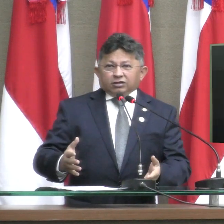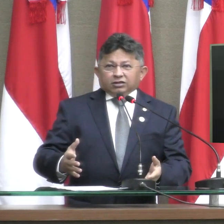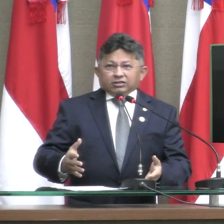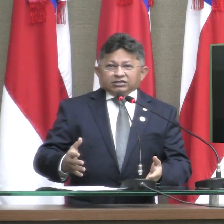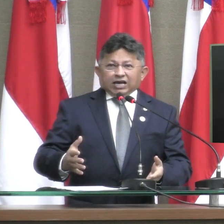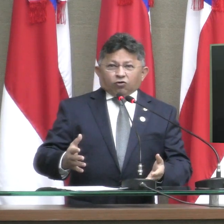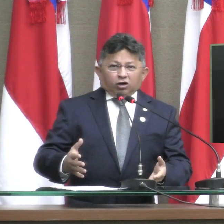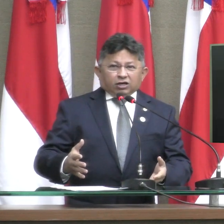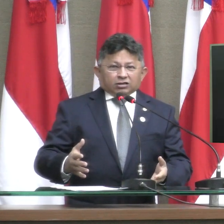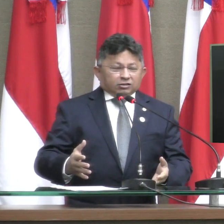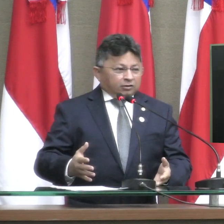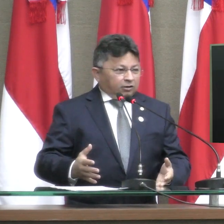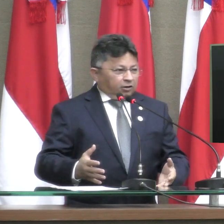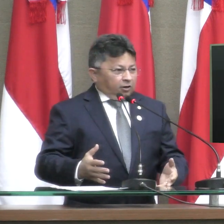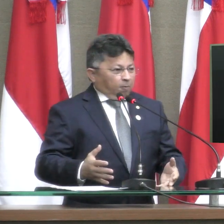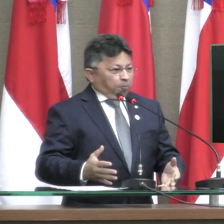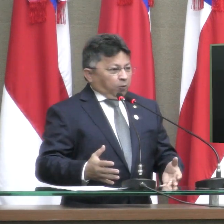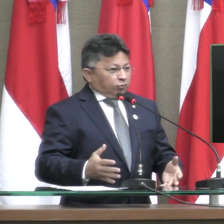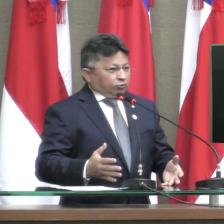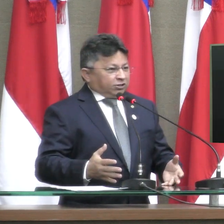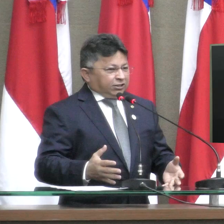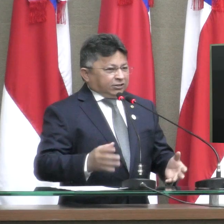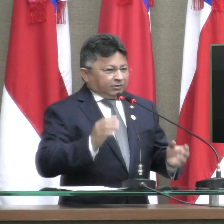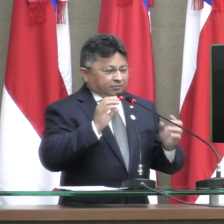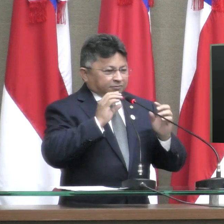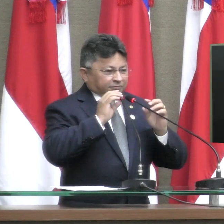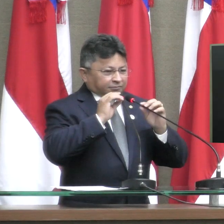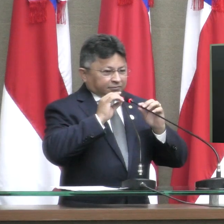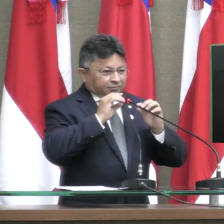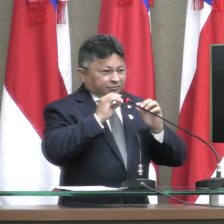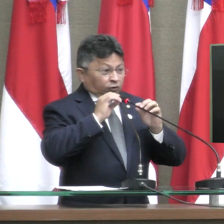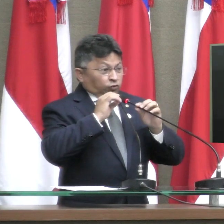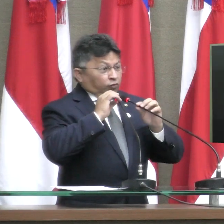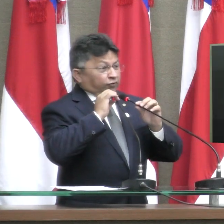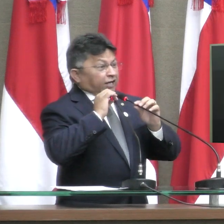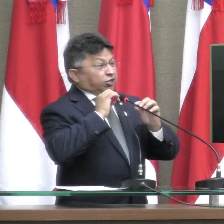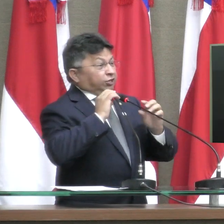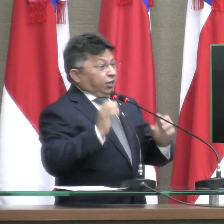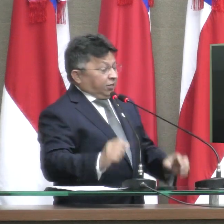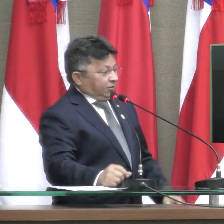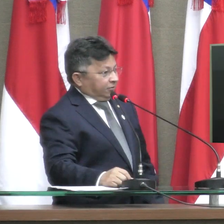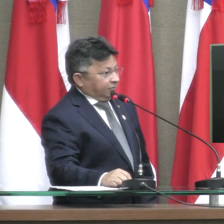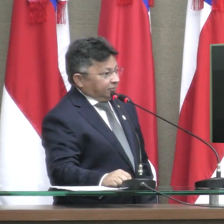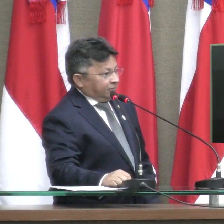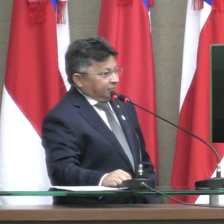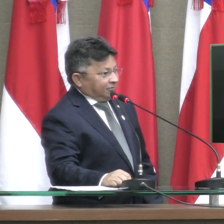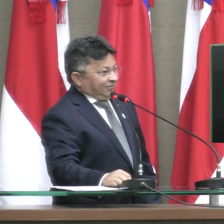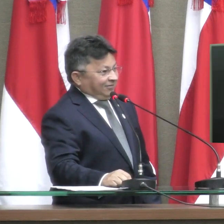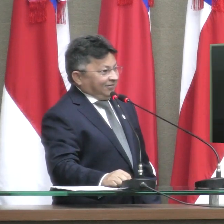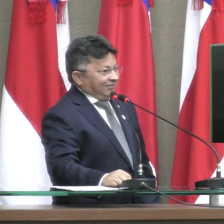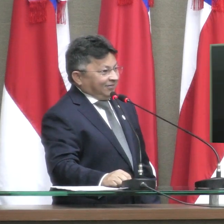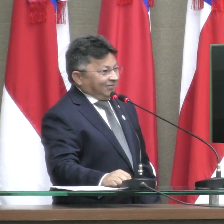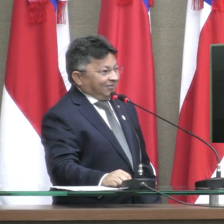identificamos sacolas produzidas no Vietnã,